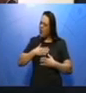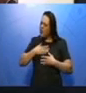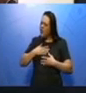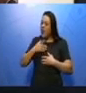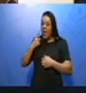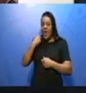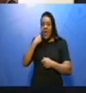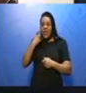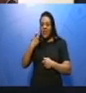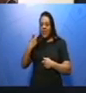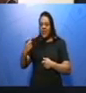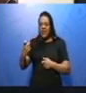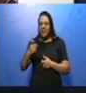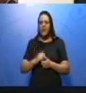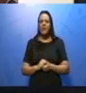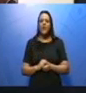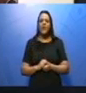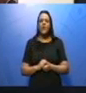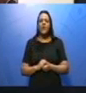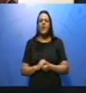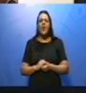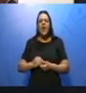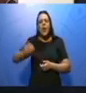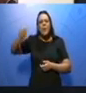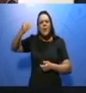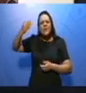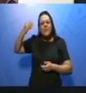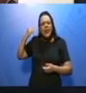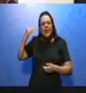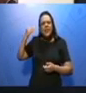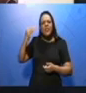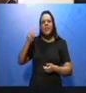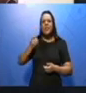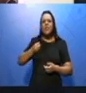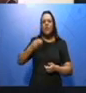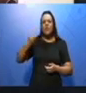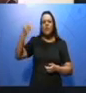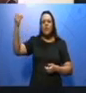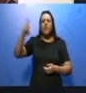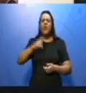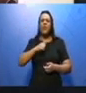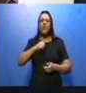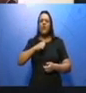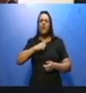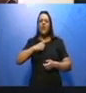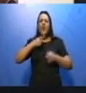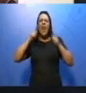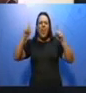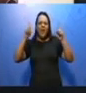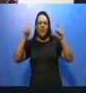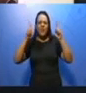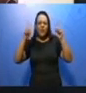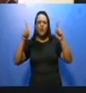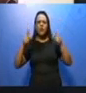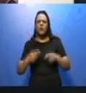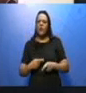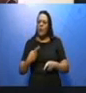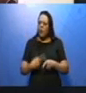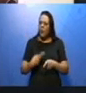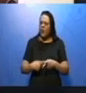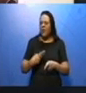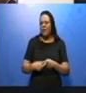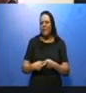elas tinha muita aventura, porque elas eram muito longas, eram caras, difíceis,